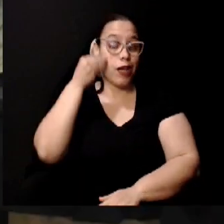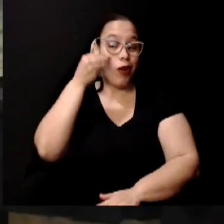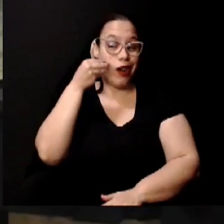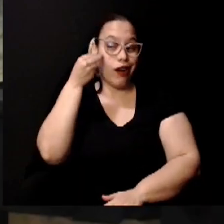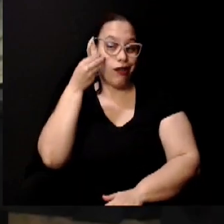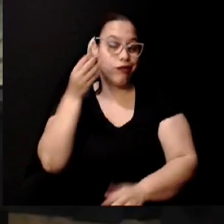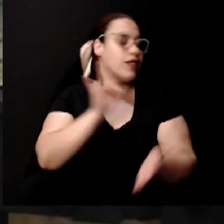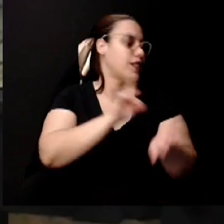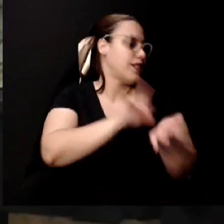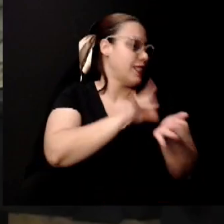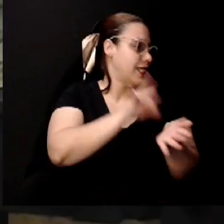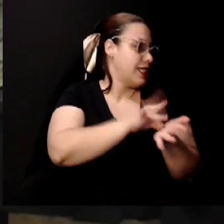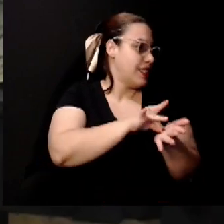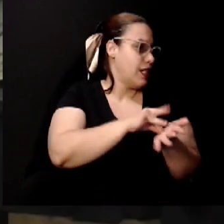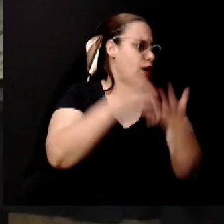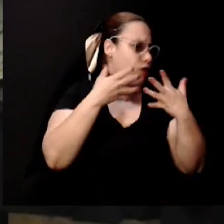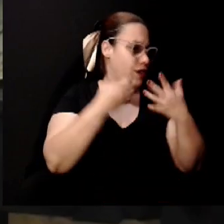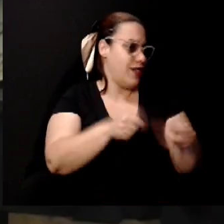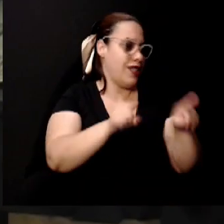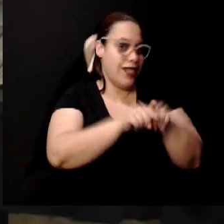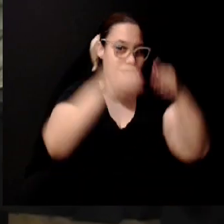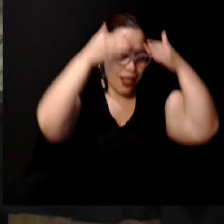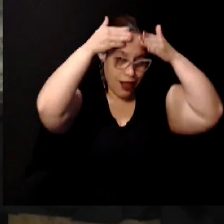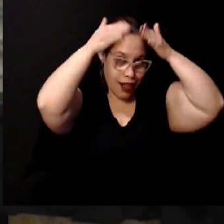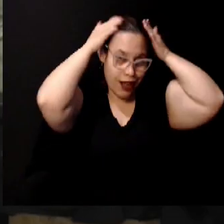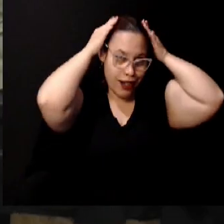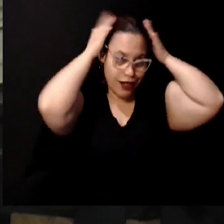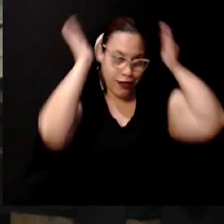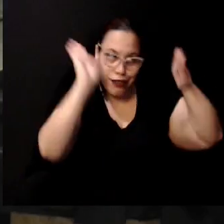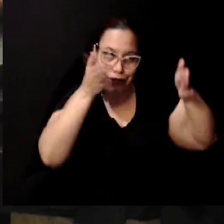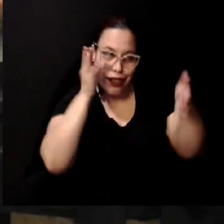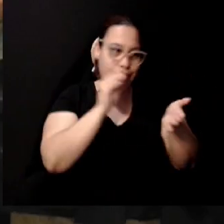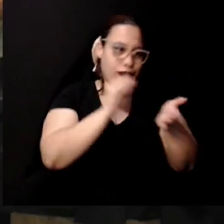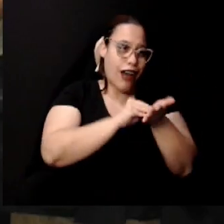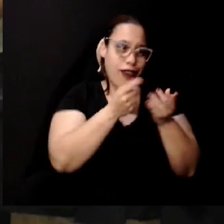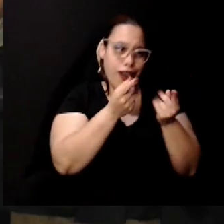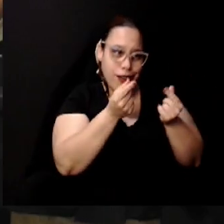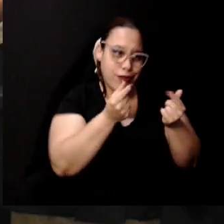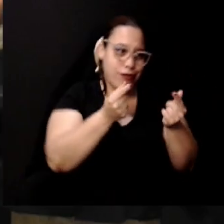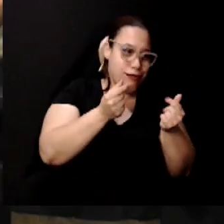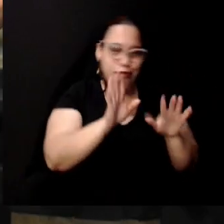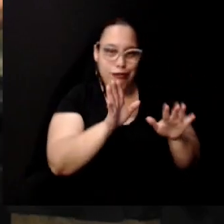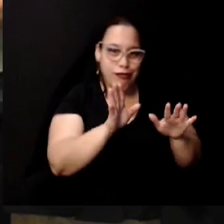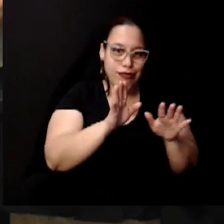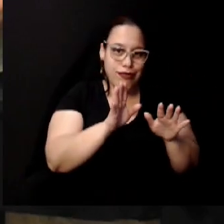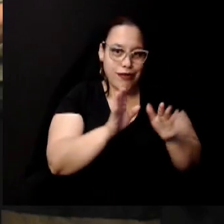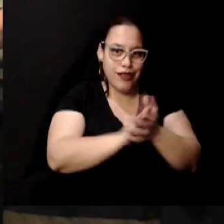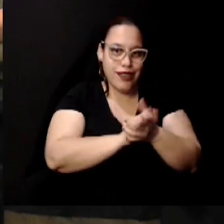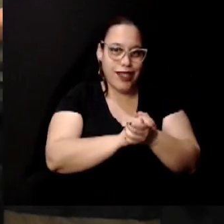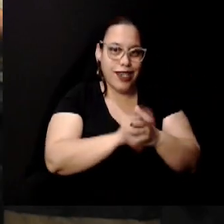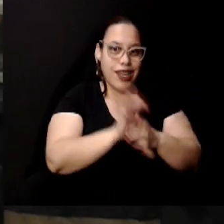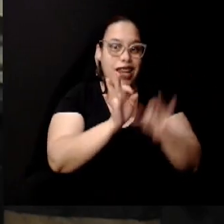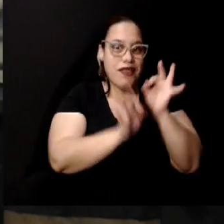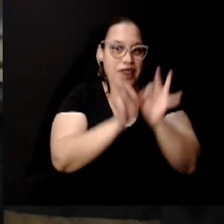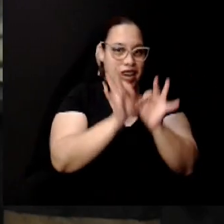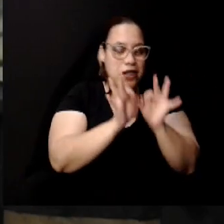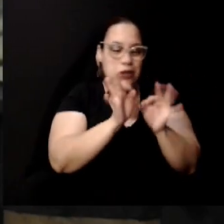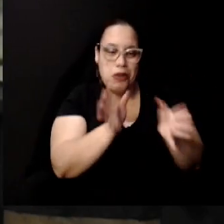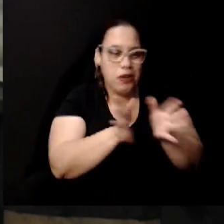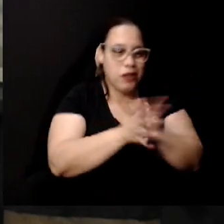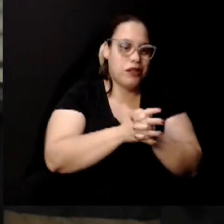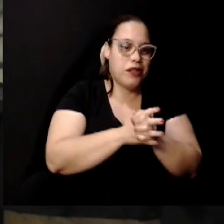Eu acho que eu vou assumir também a careca em breve, mas talvez por falta de dinheiro. Mas eu vou colocar com essa justificativa aí, que é a questão